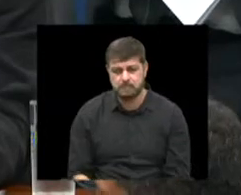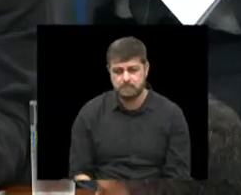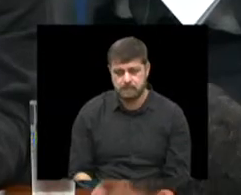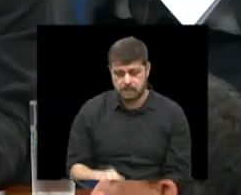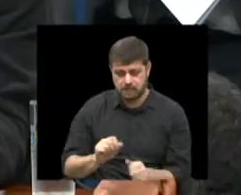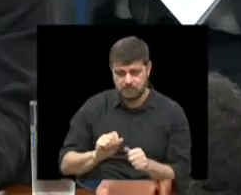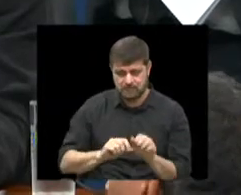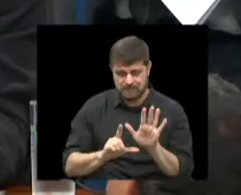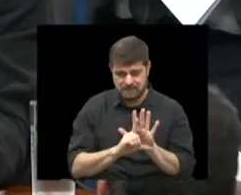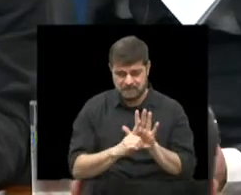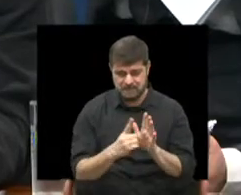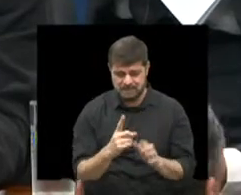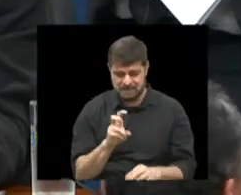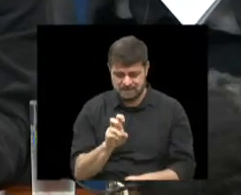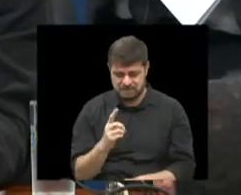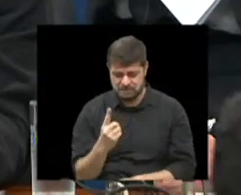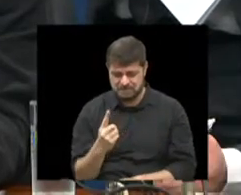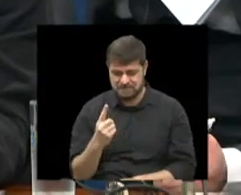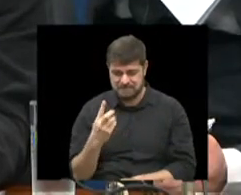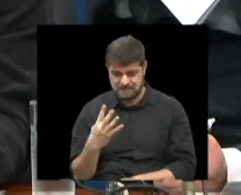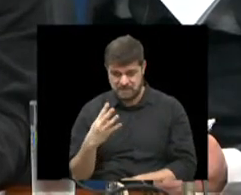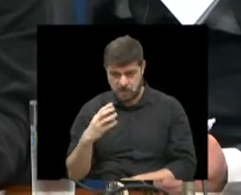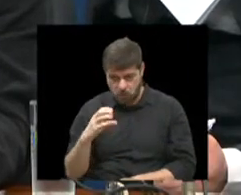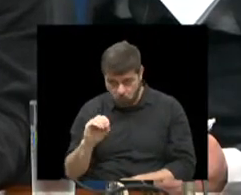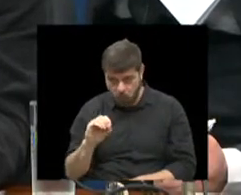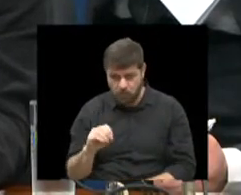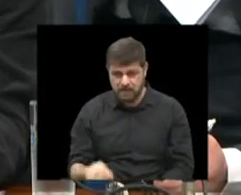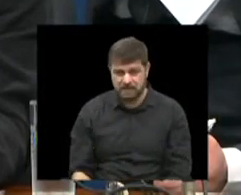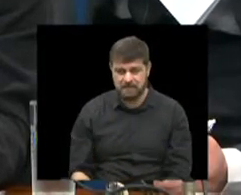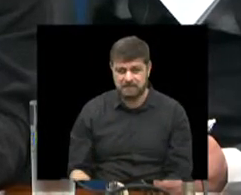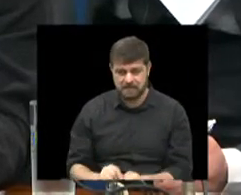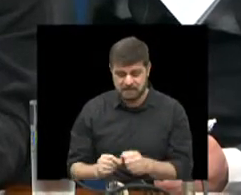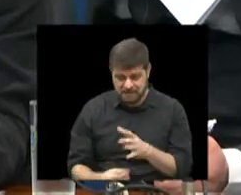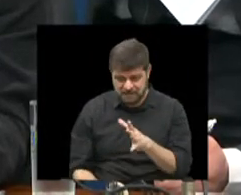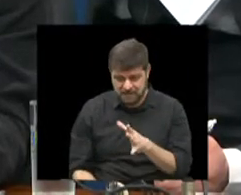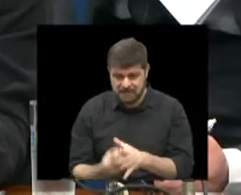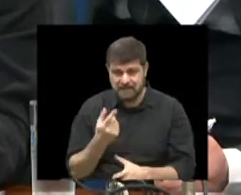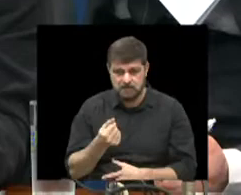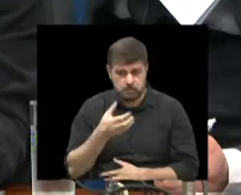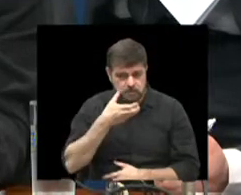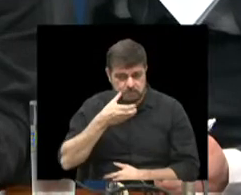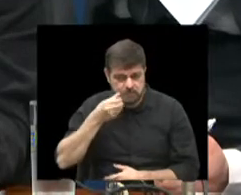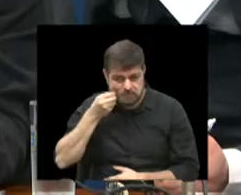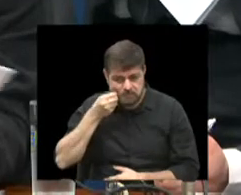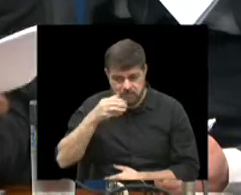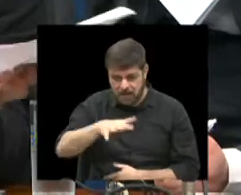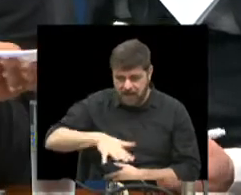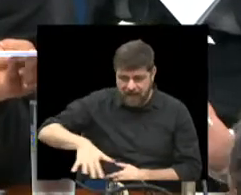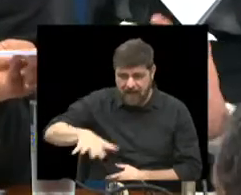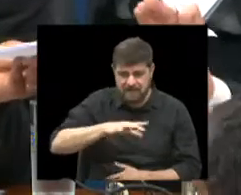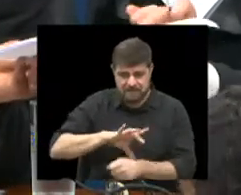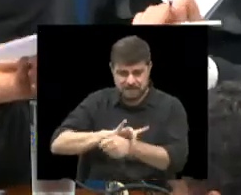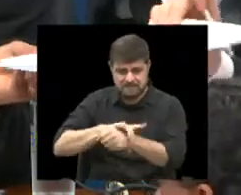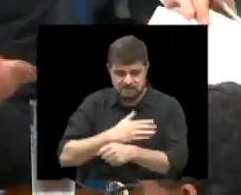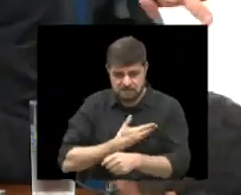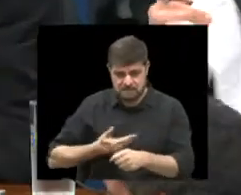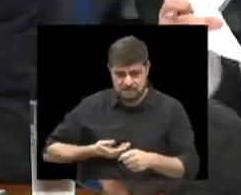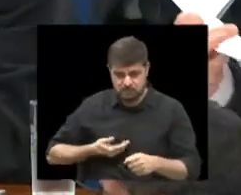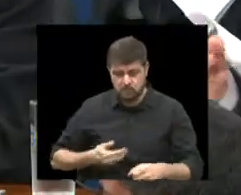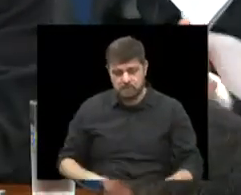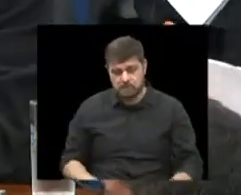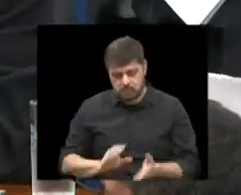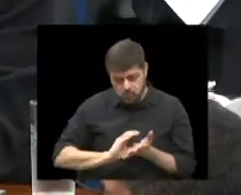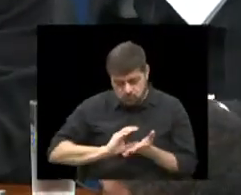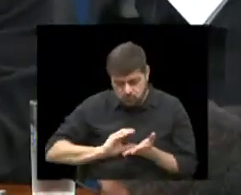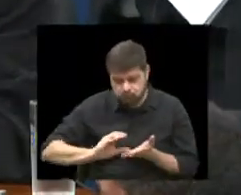altera a lei número 15.140, de 11 de janeiro de 2016, que institui o Fundo Municipal de Incentivo à Segurança Pública e dá outras